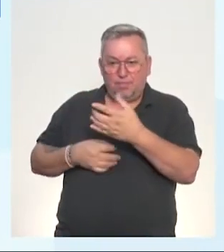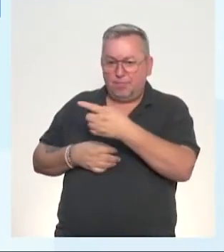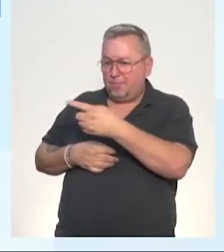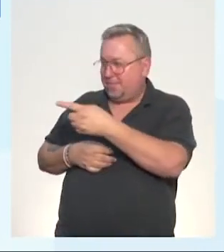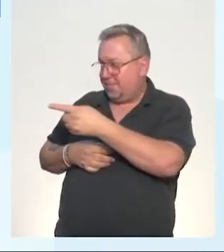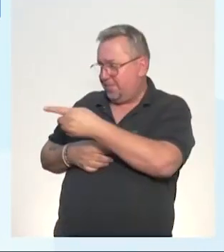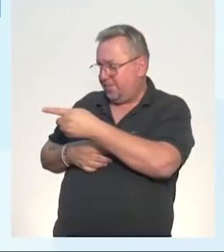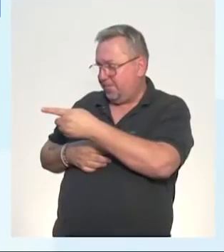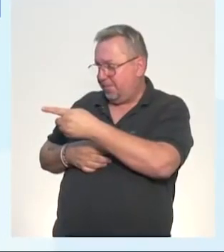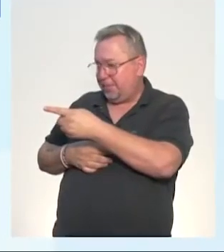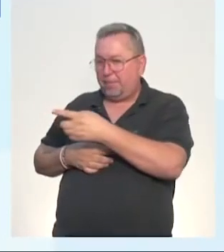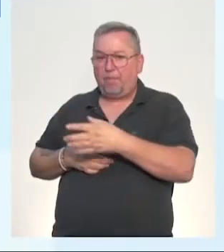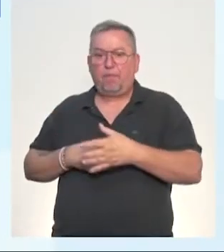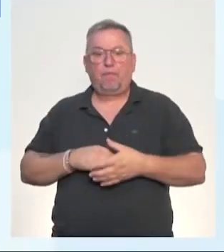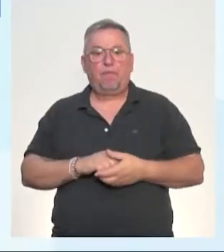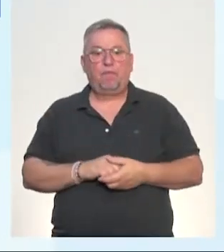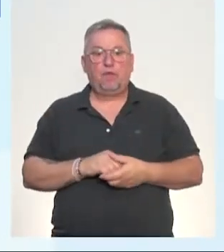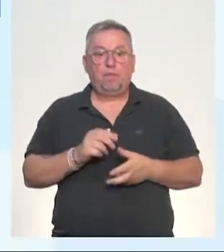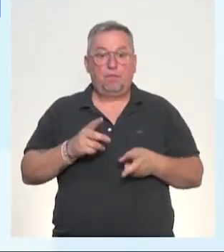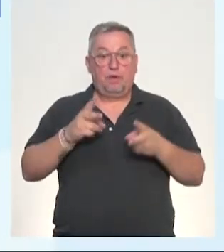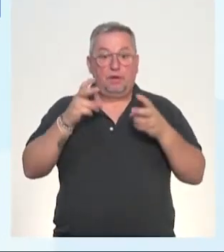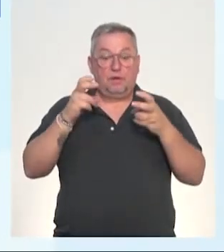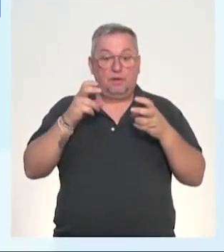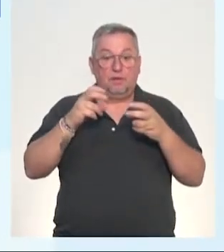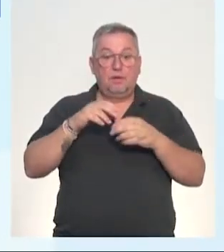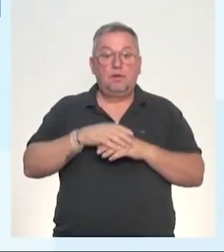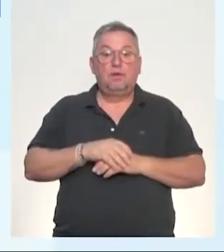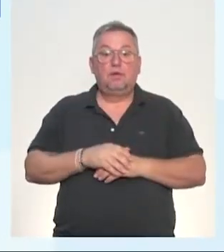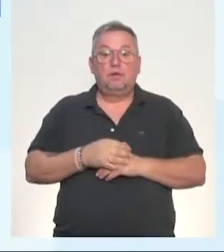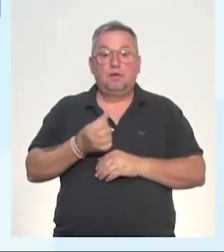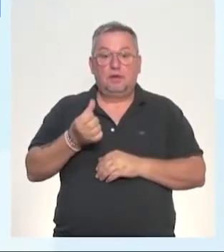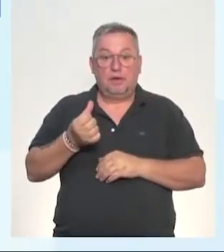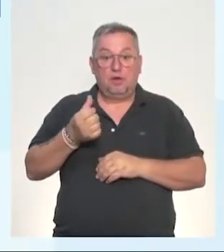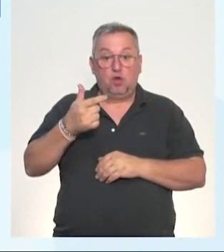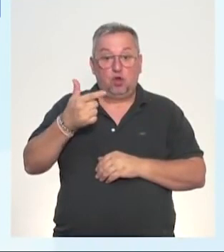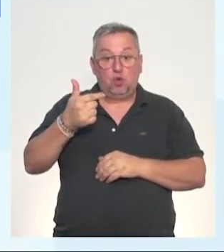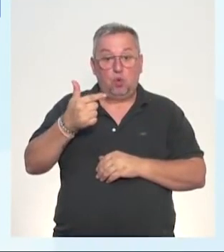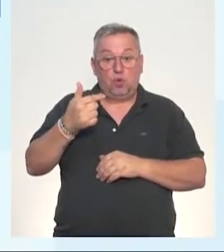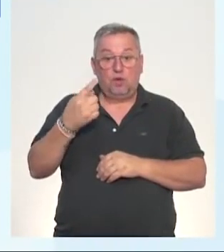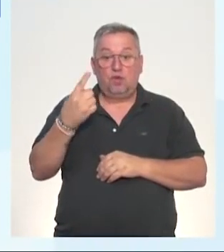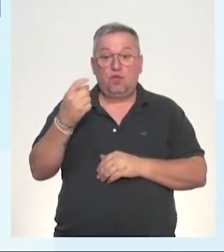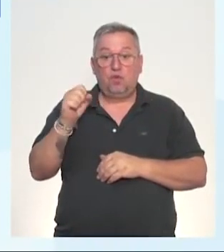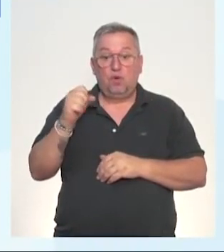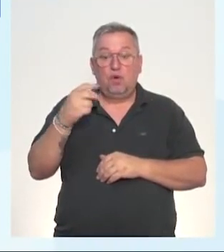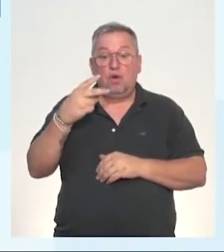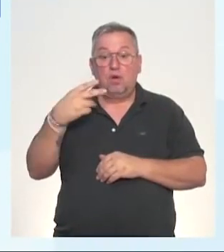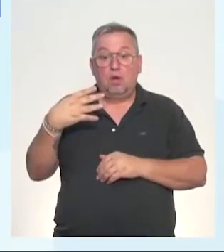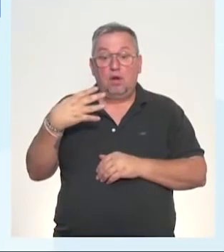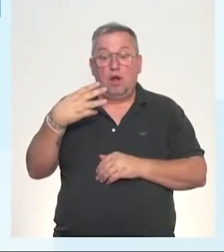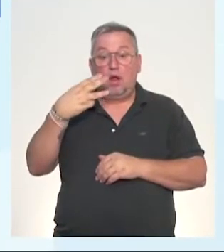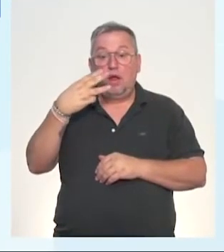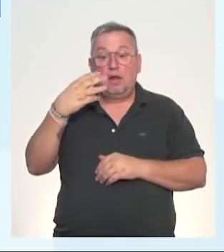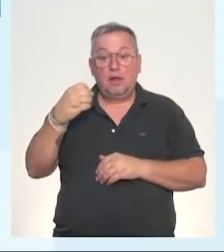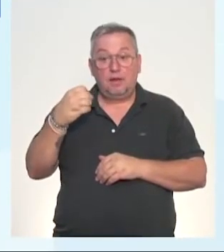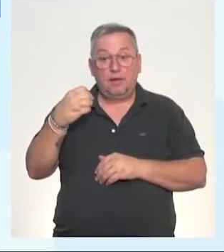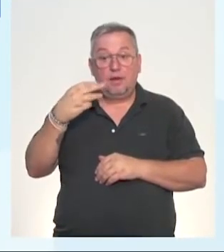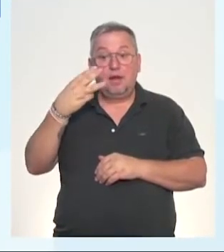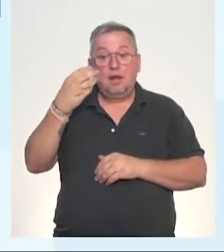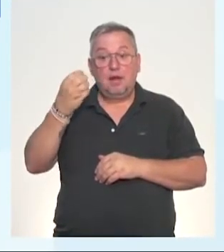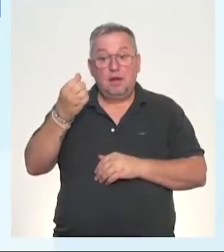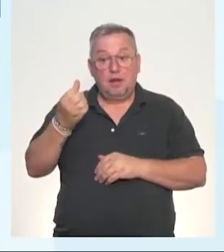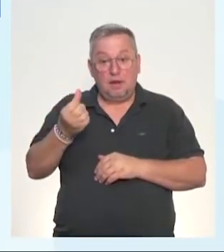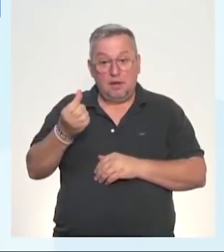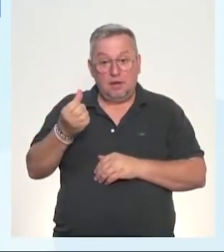que aparece aí para vocês. Perceba, 6, 12, 18, 24,